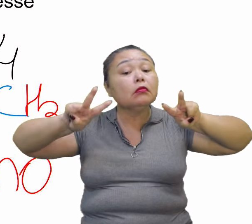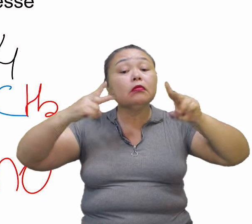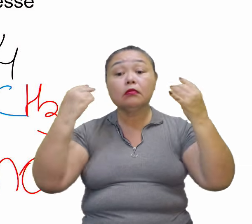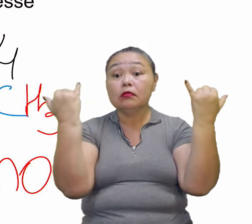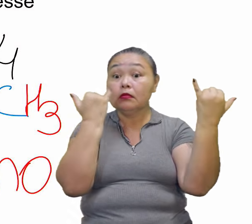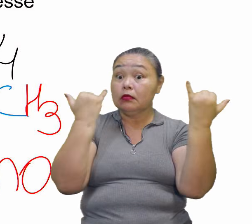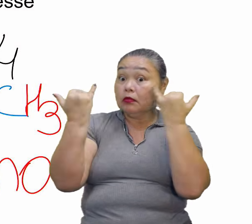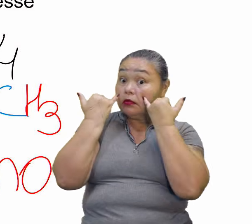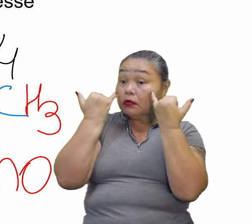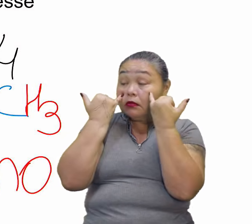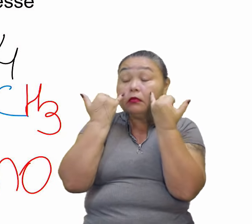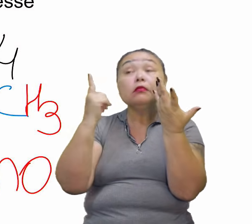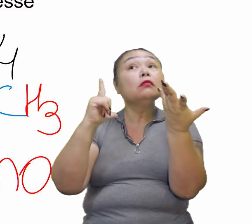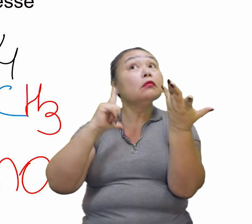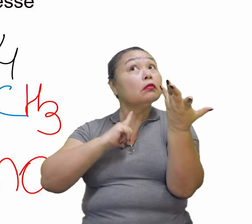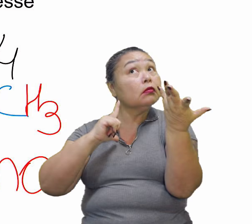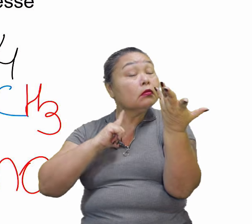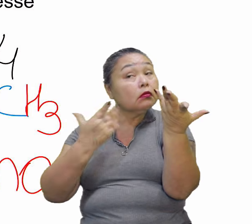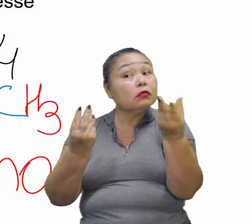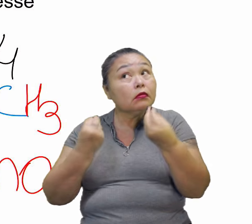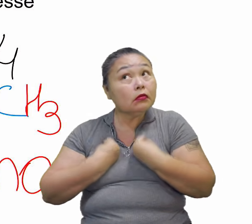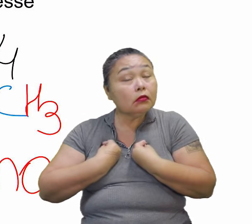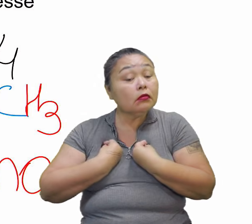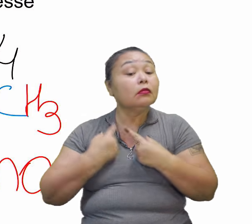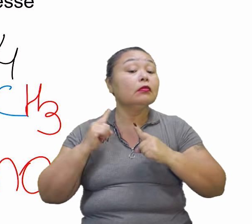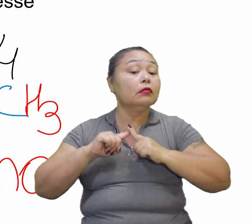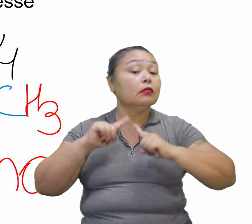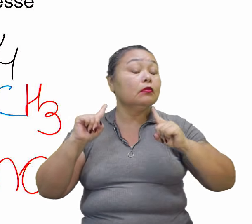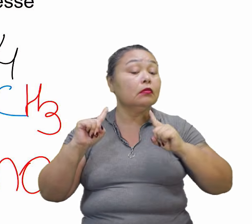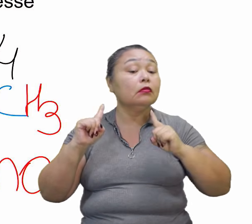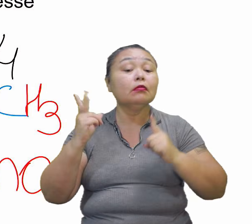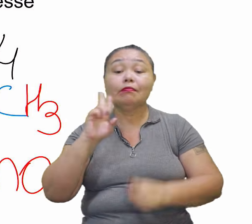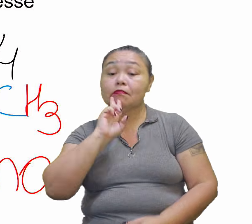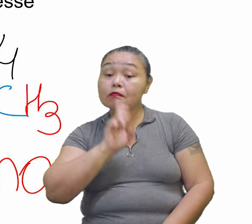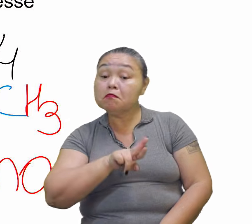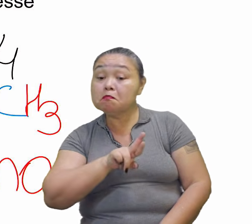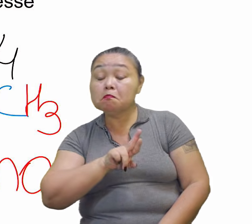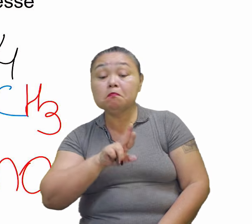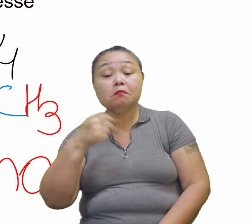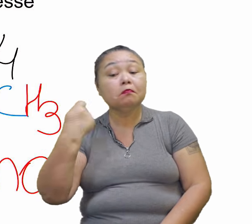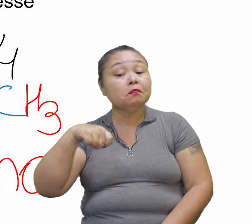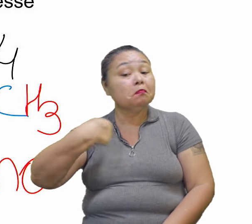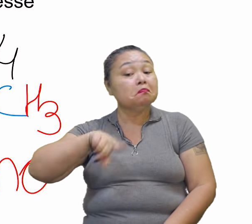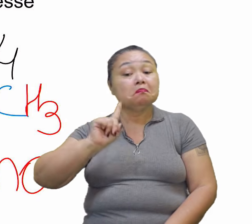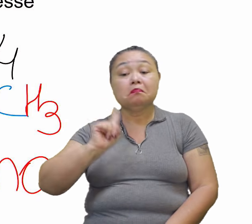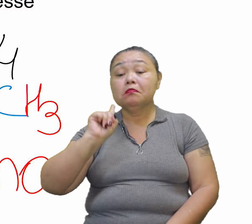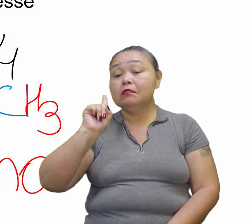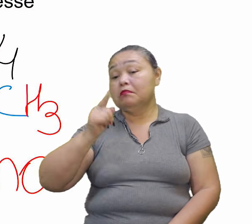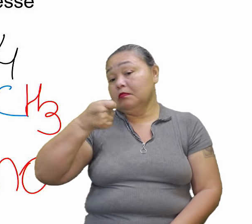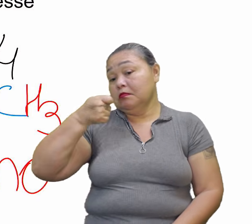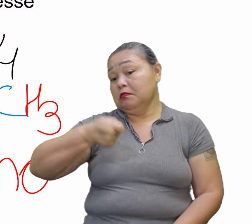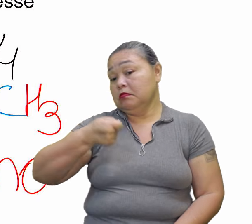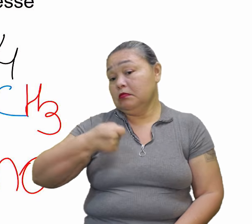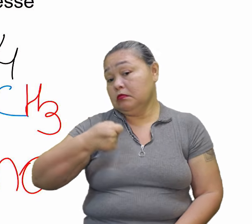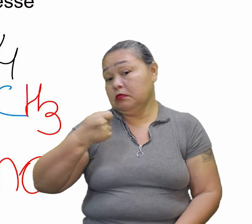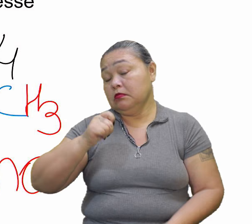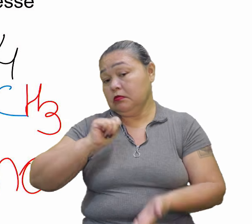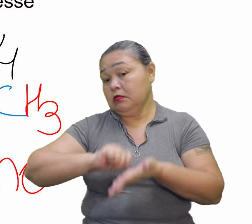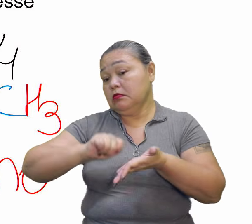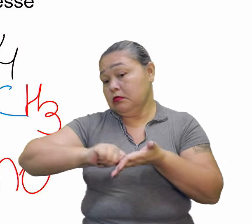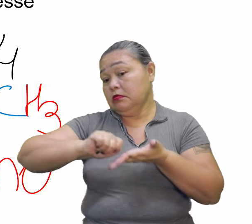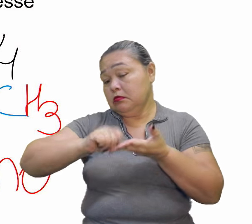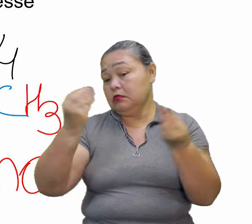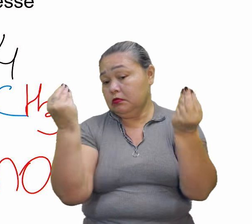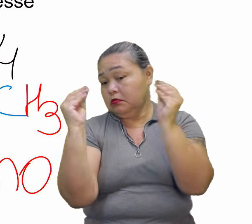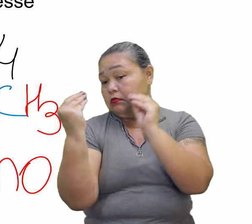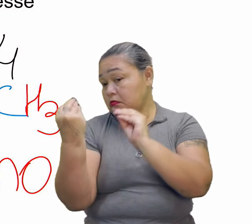essas informações estavam trazendo para a gente. Mas para responder, não obrigatoriamente você precisava fazer